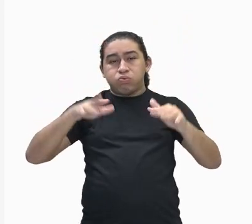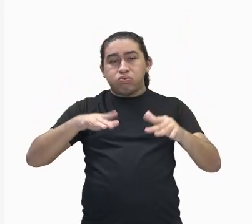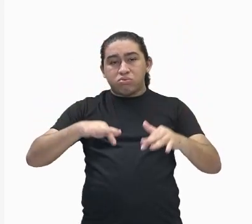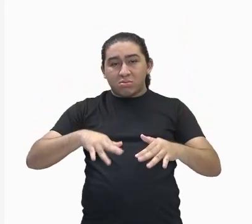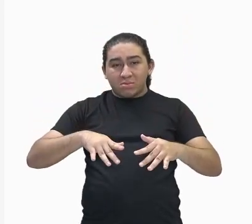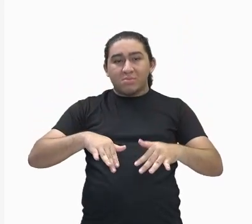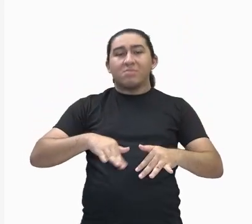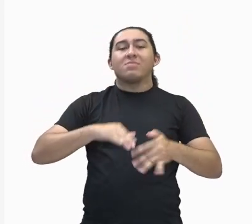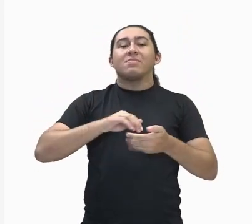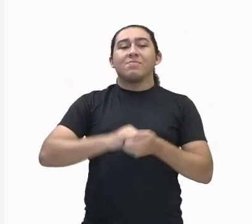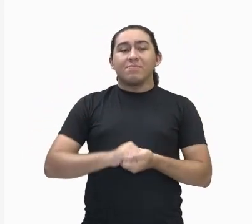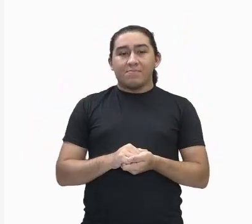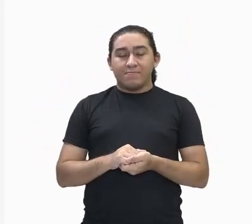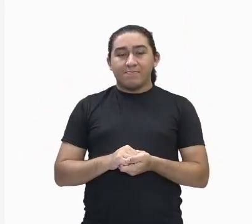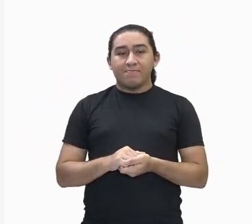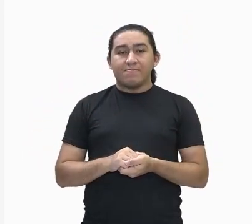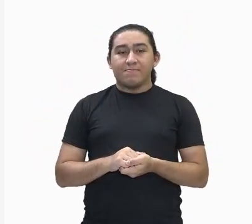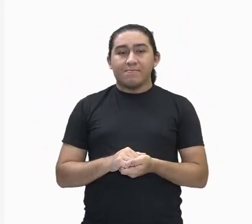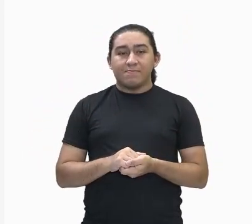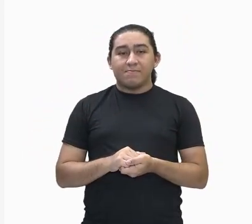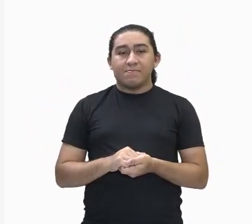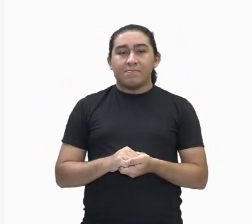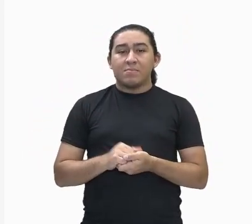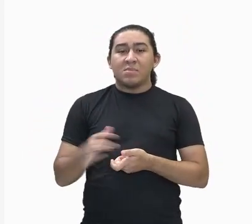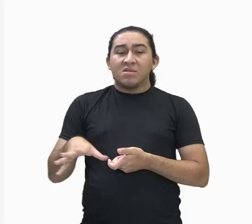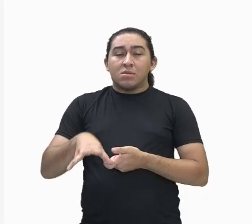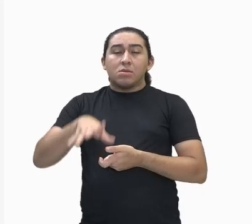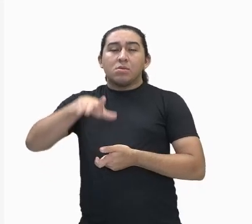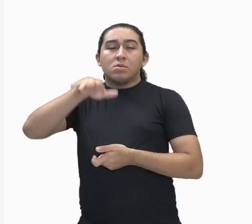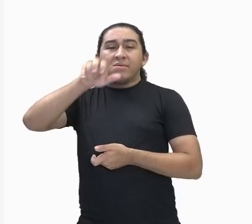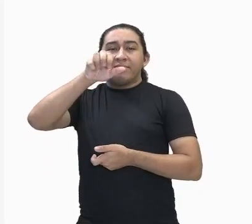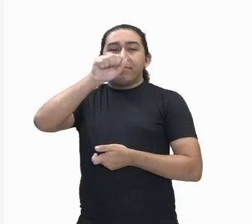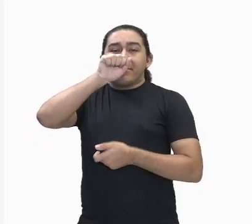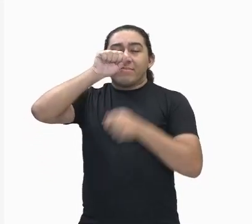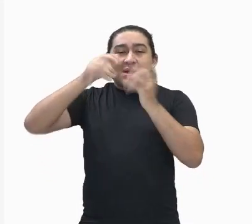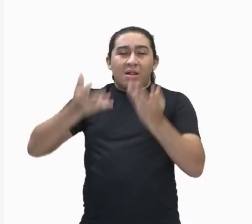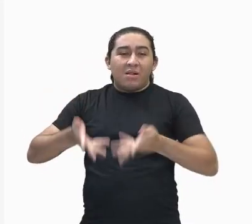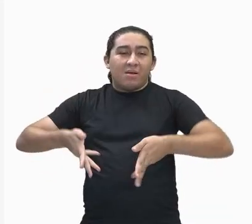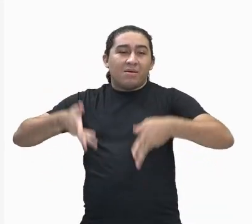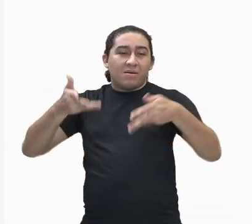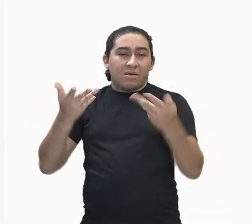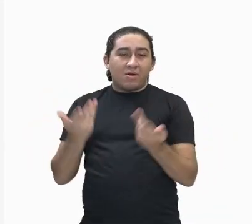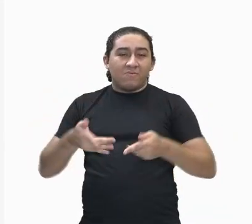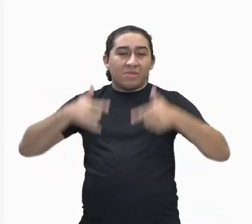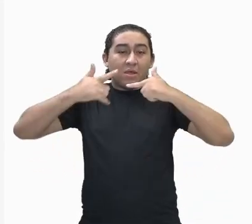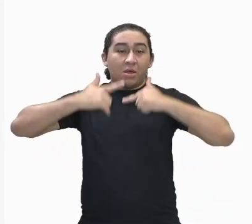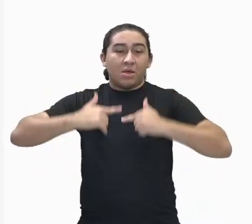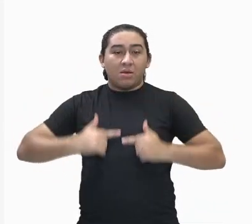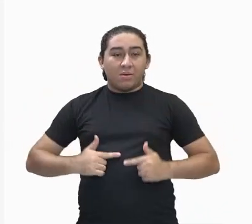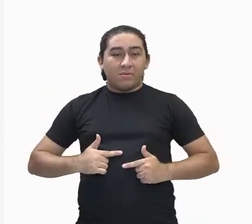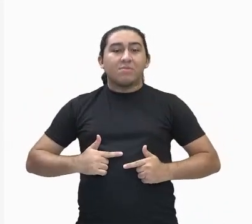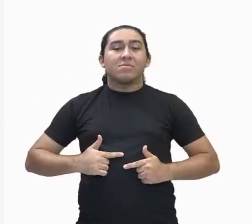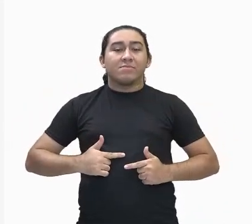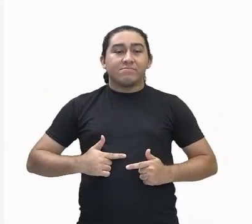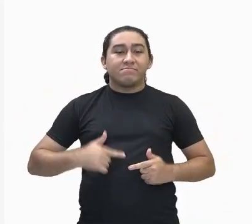de neve claro, incenso aromal límpido e leve, ondas